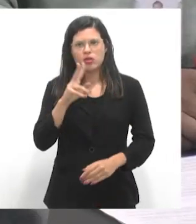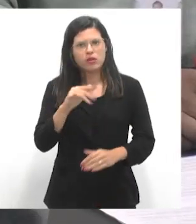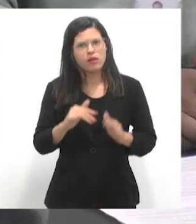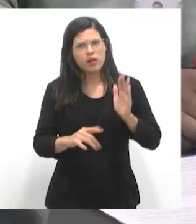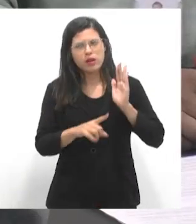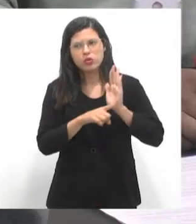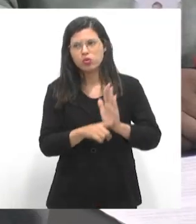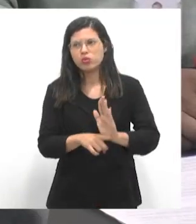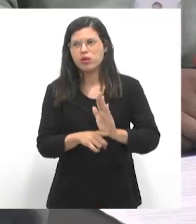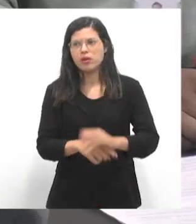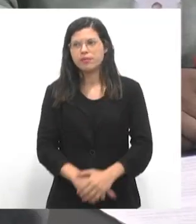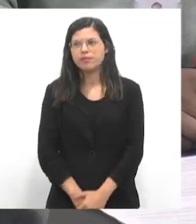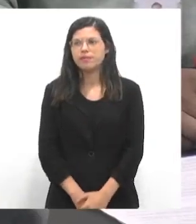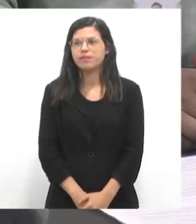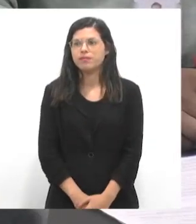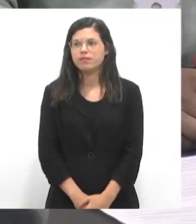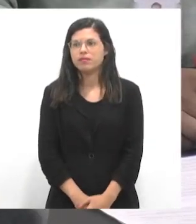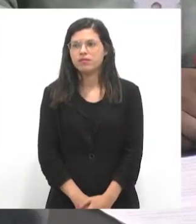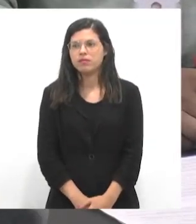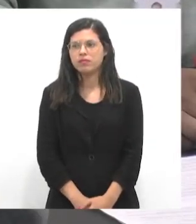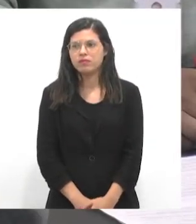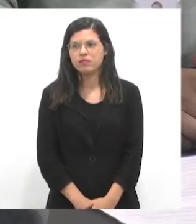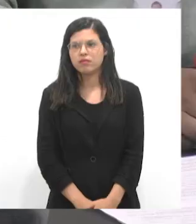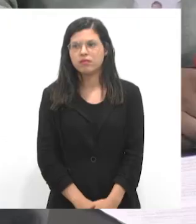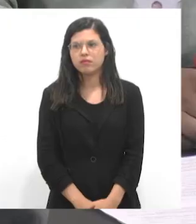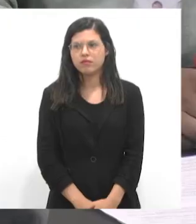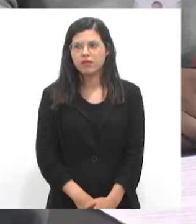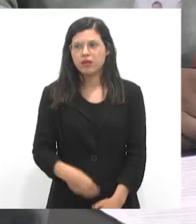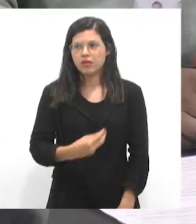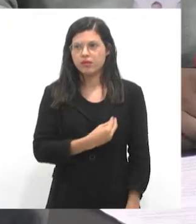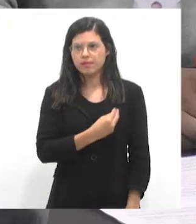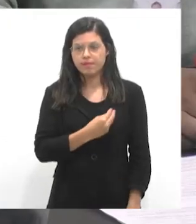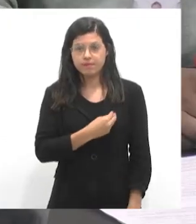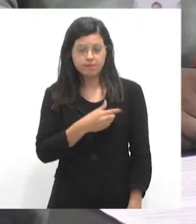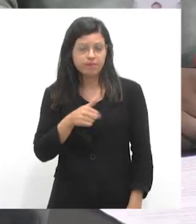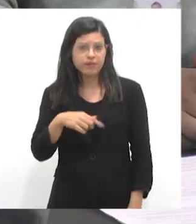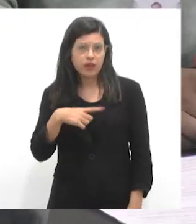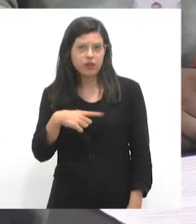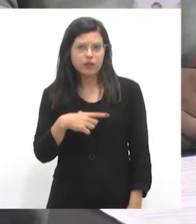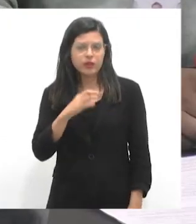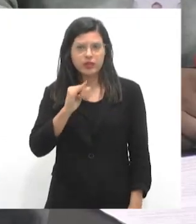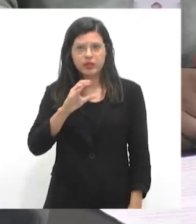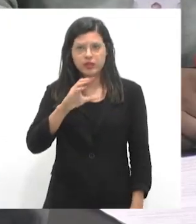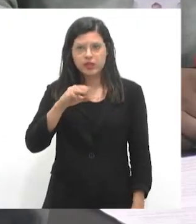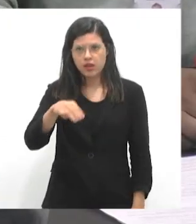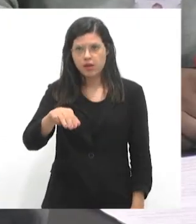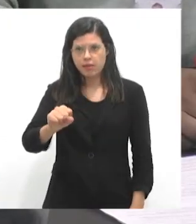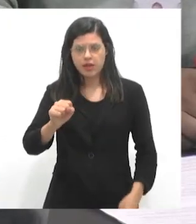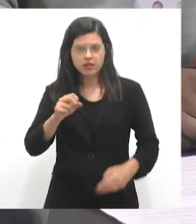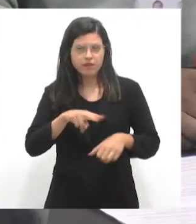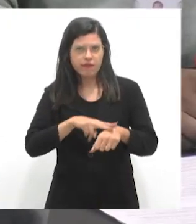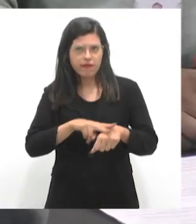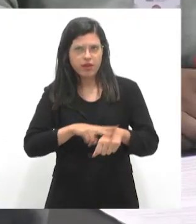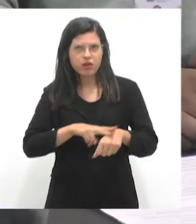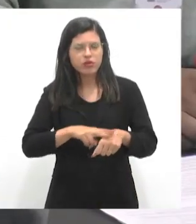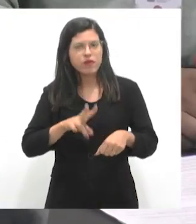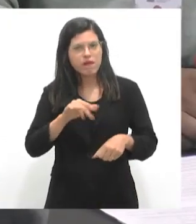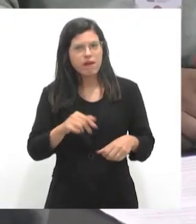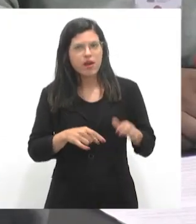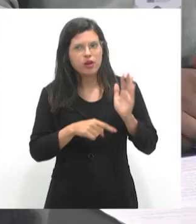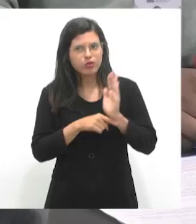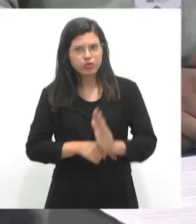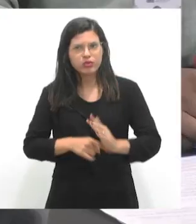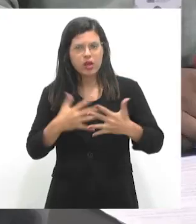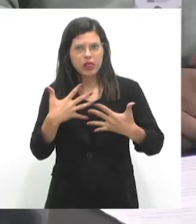ajudar, né, enquanto existir o ICMS verde, vai ajudar a transparência. O